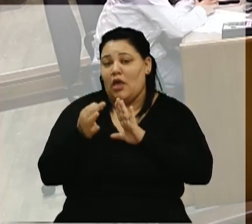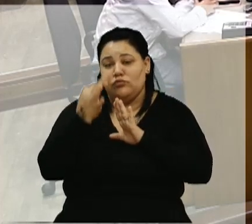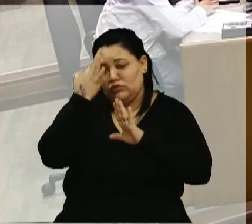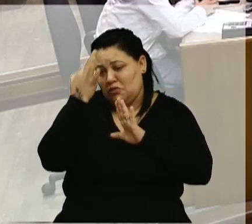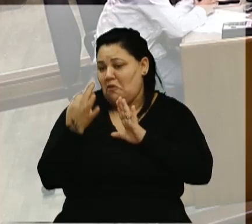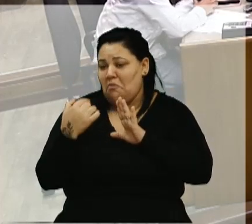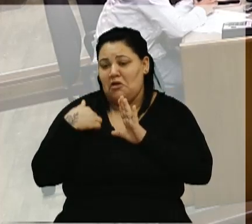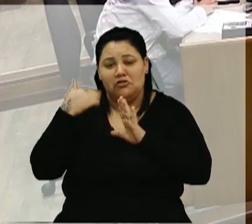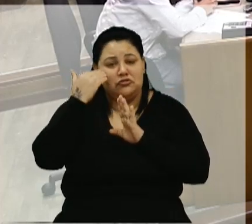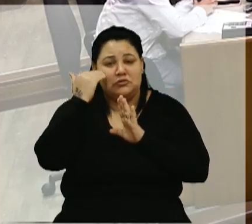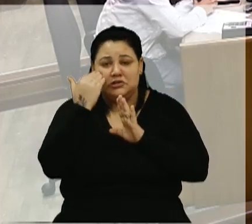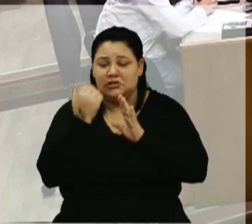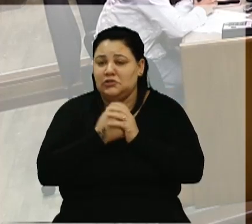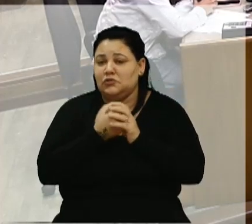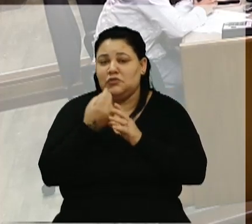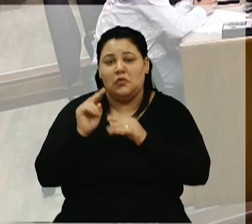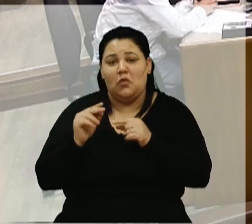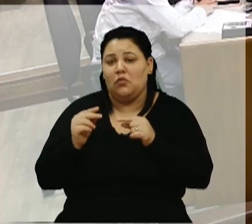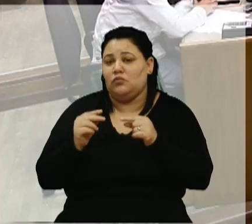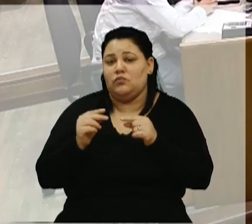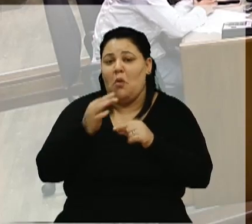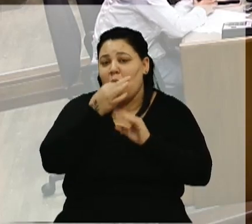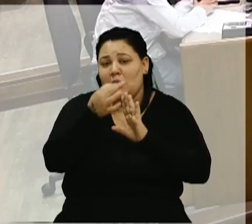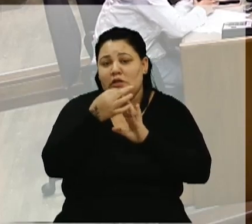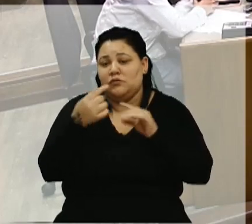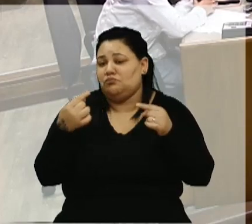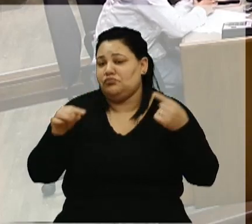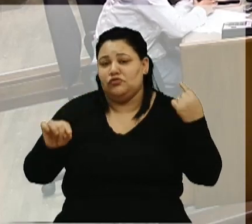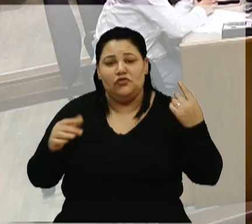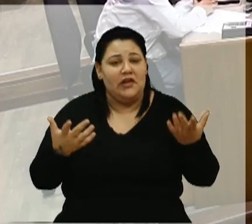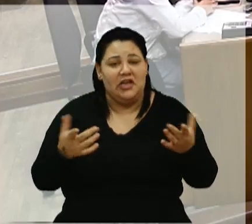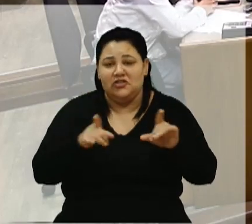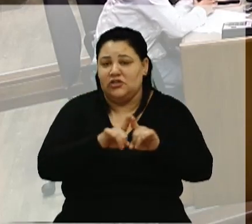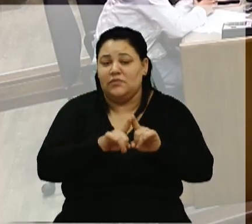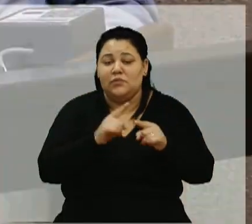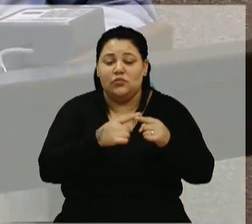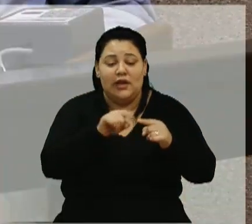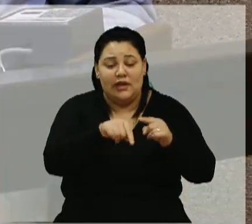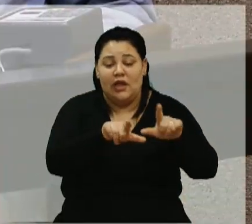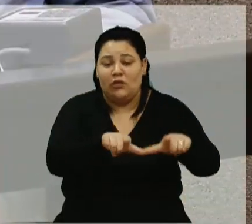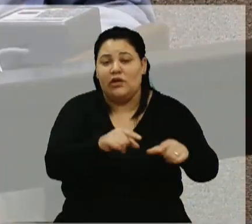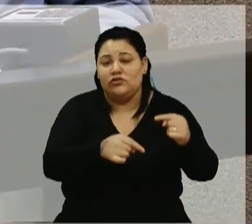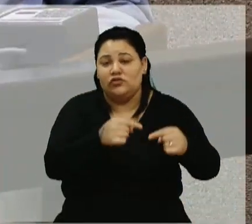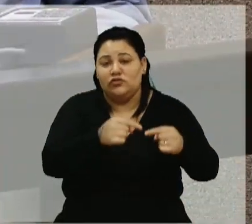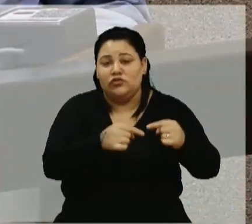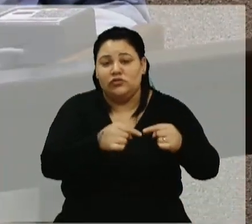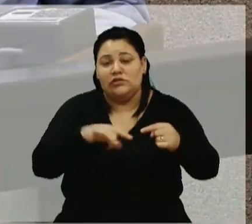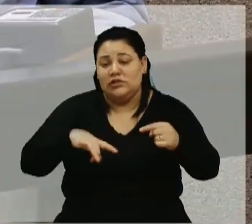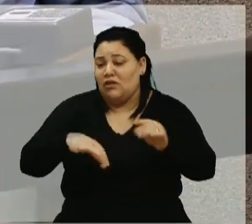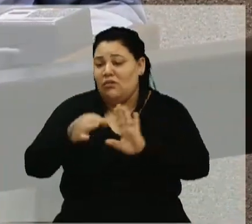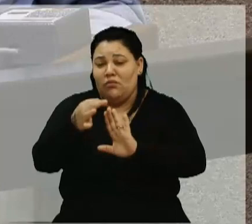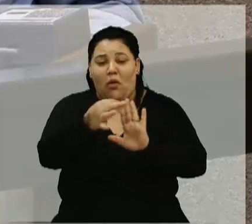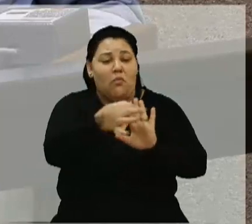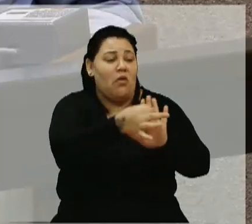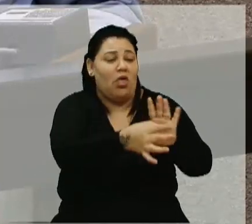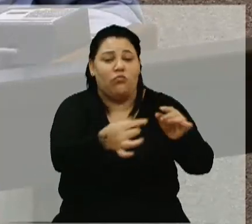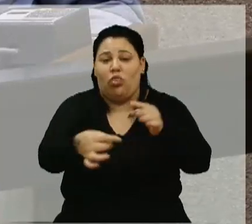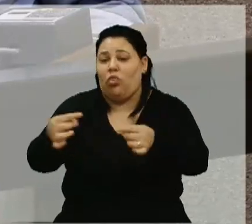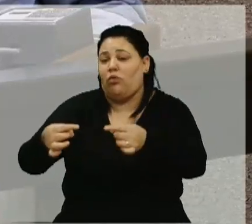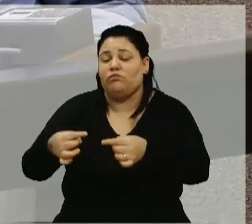que a gente diverge nesse parlamento, até porque aqui é lugar da gente discutir opiniões. E se assim não